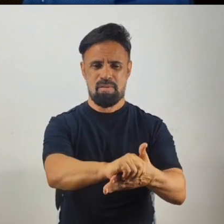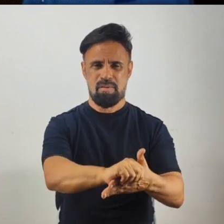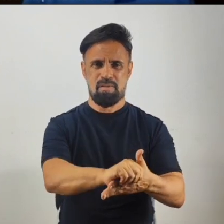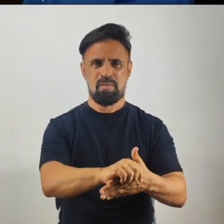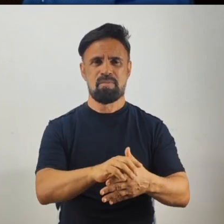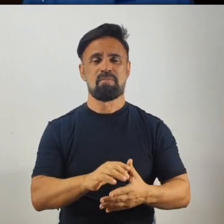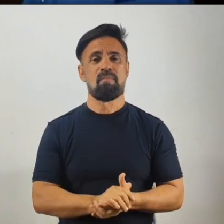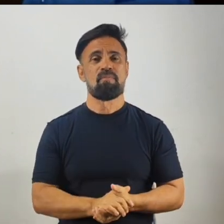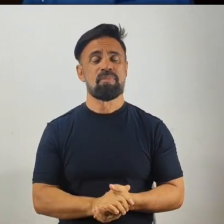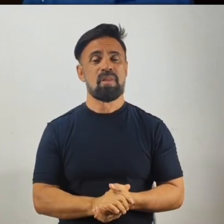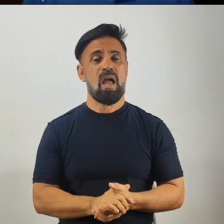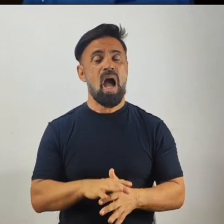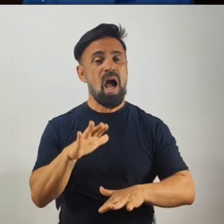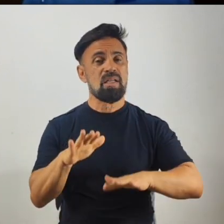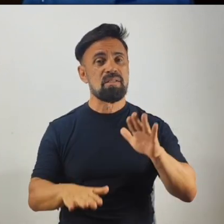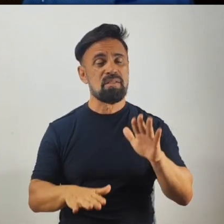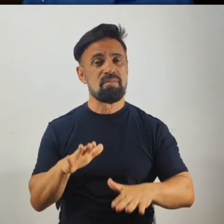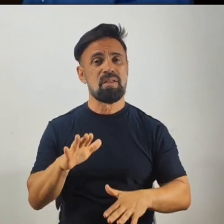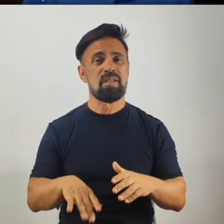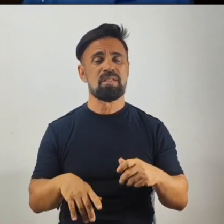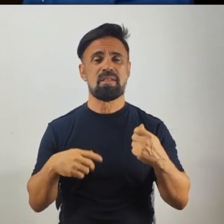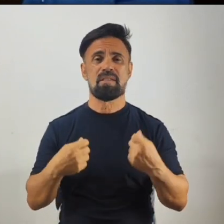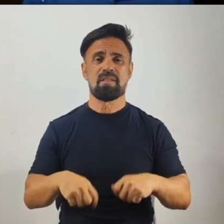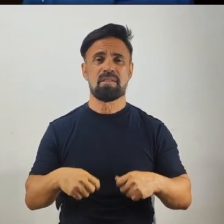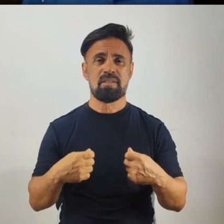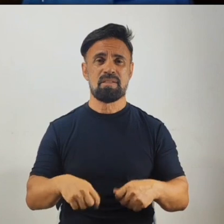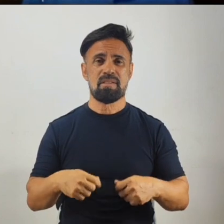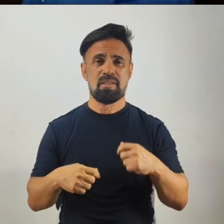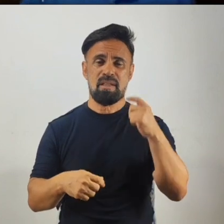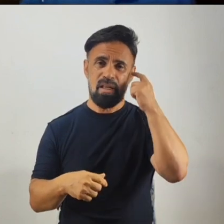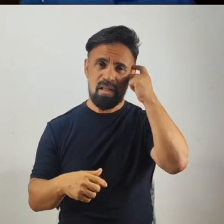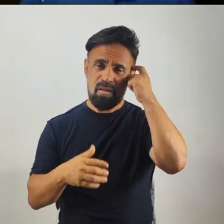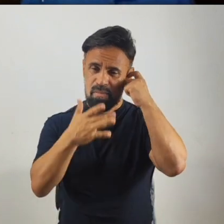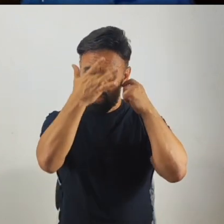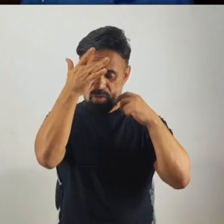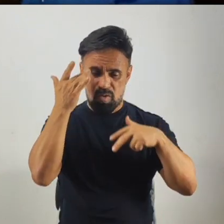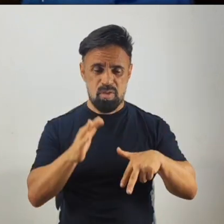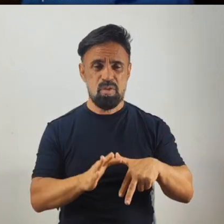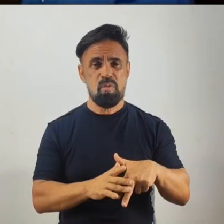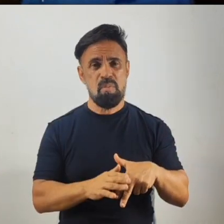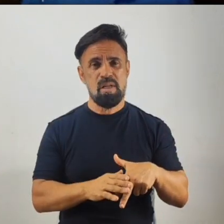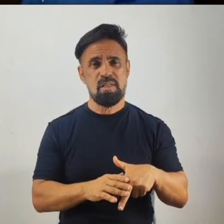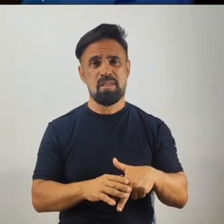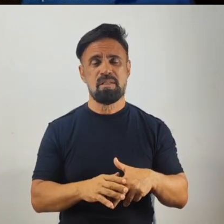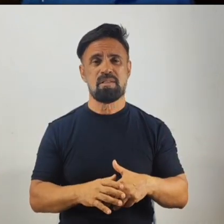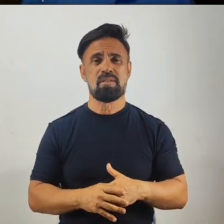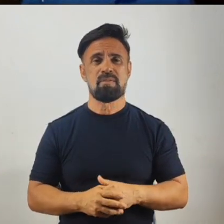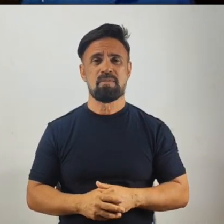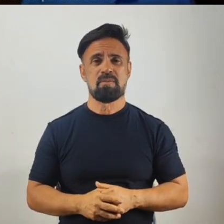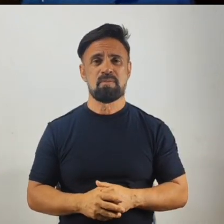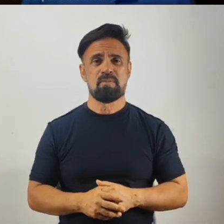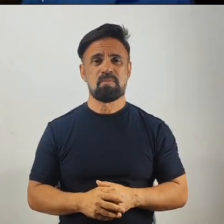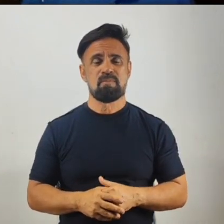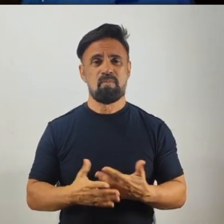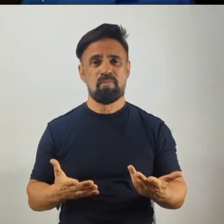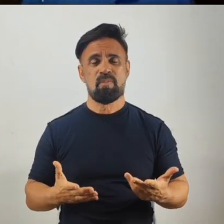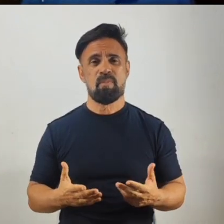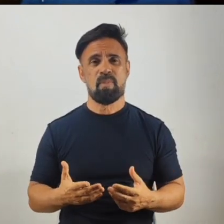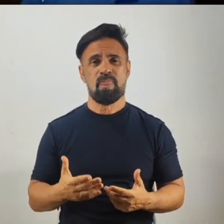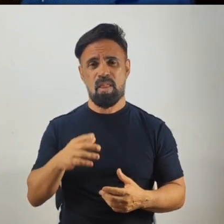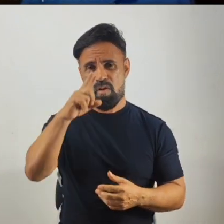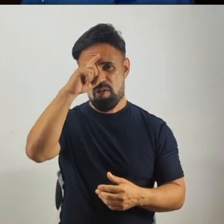cópia mantida do prontuário de origem. Muitas vezes, há necessidade de um paciente precisar